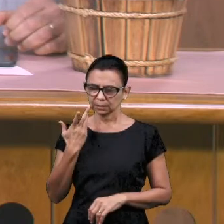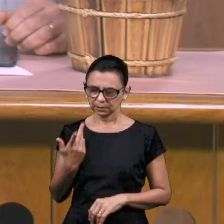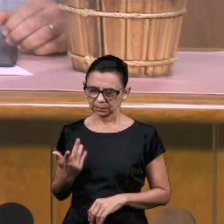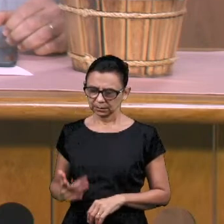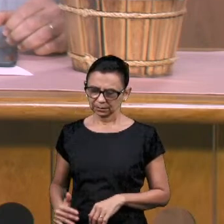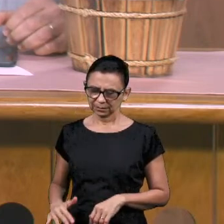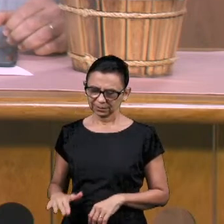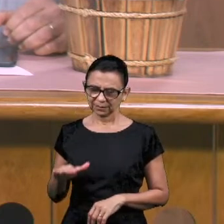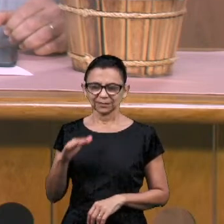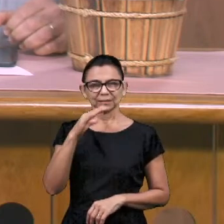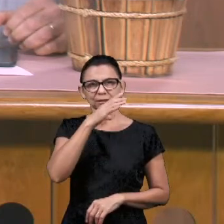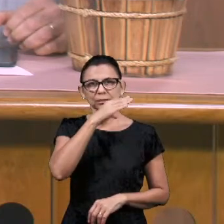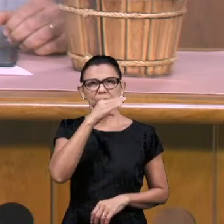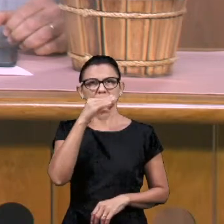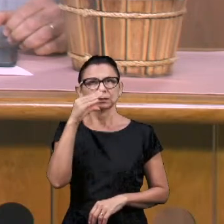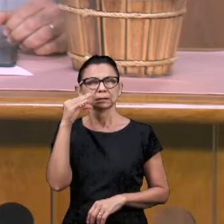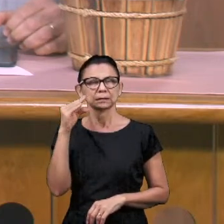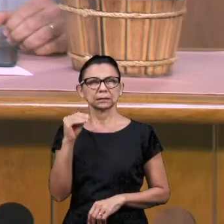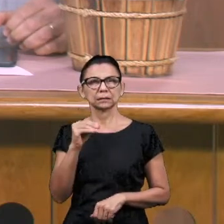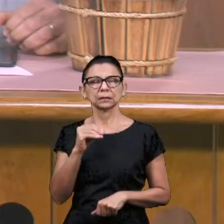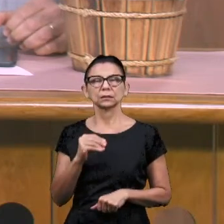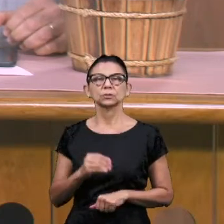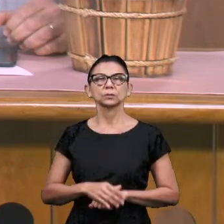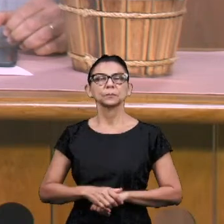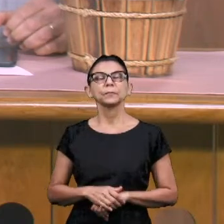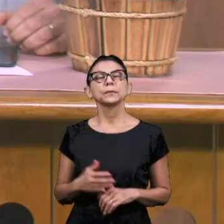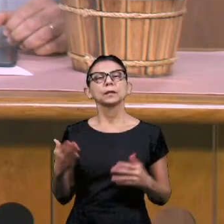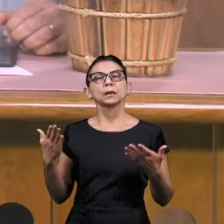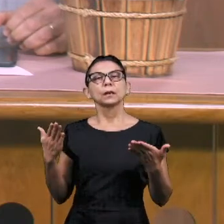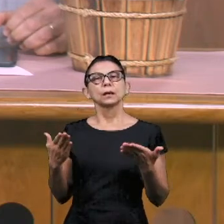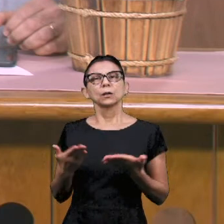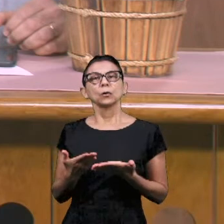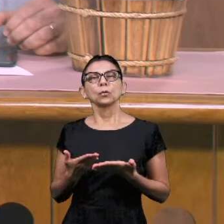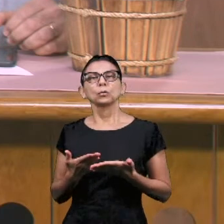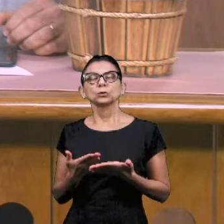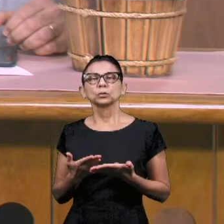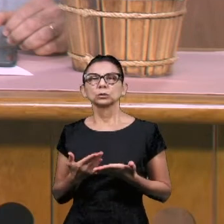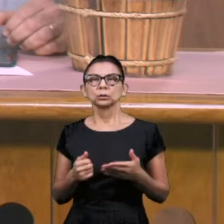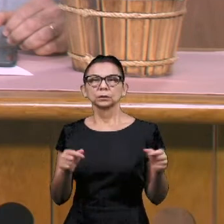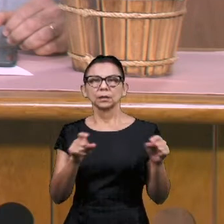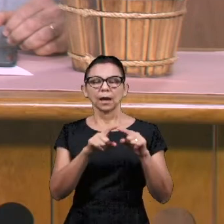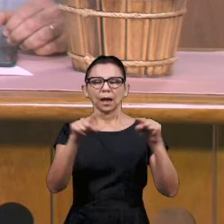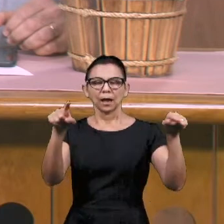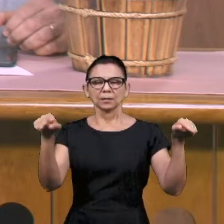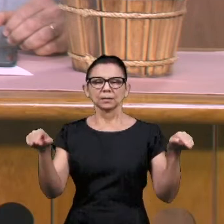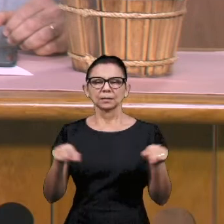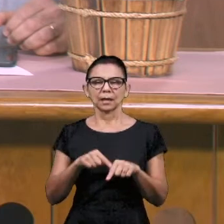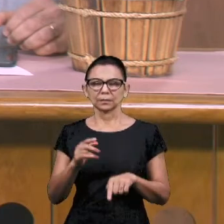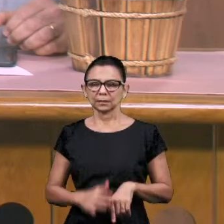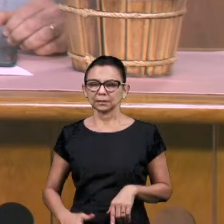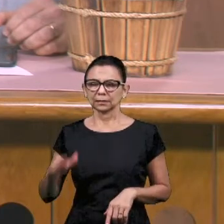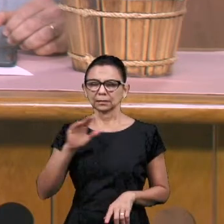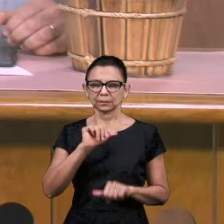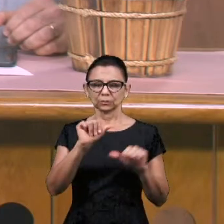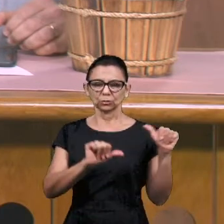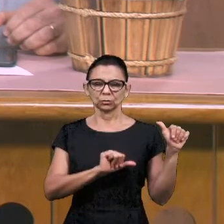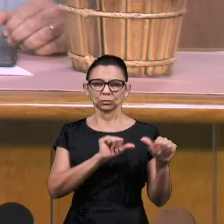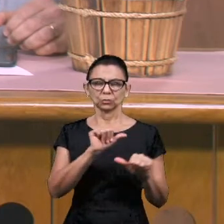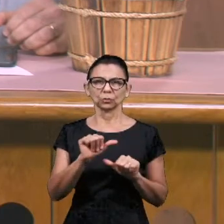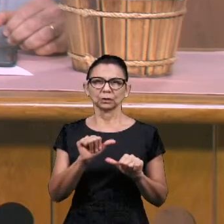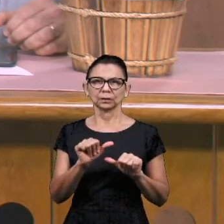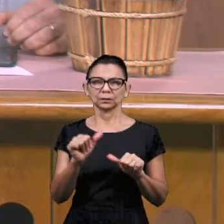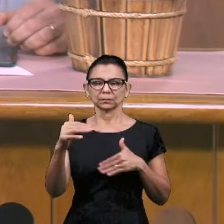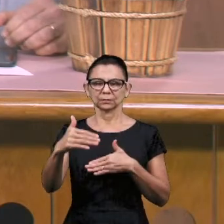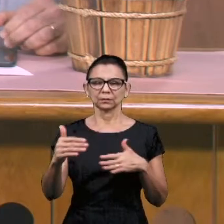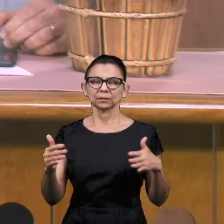cada adolescente. Neste dia, Senhor Deus, em que as classes estão recebendo as promoções, em que cada uma delas, ó Deus,